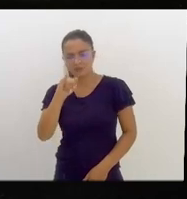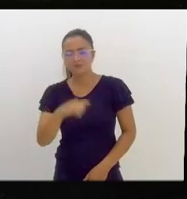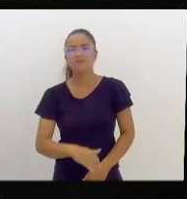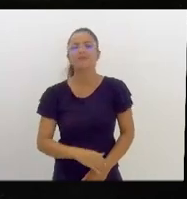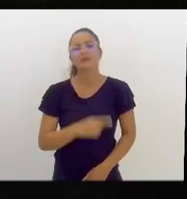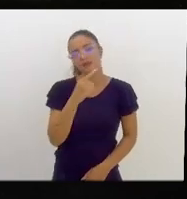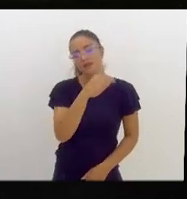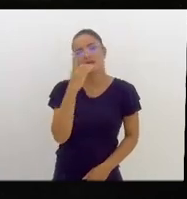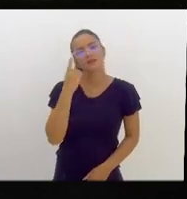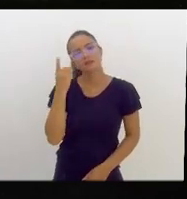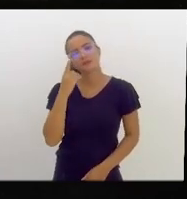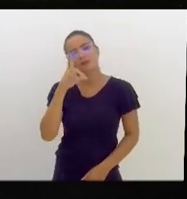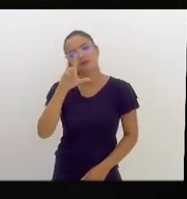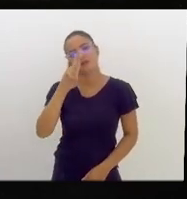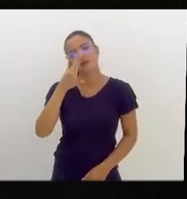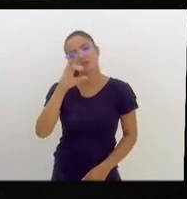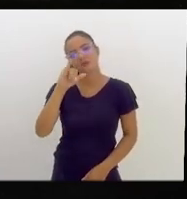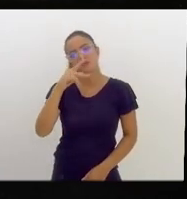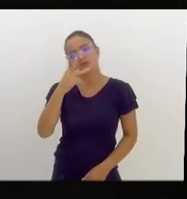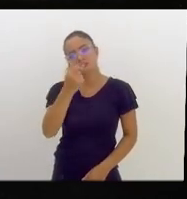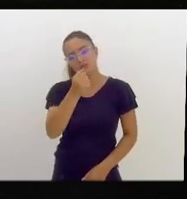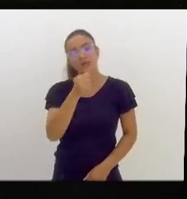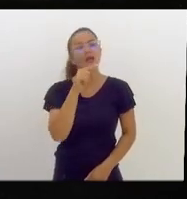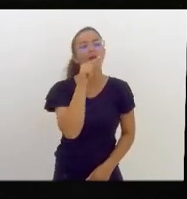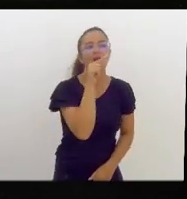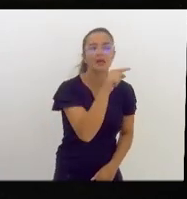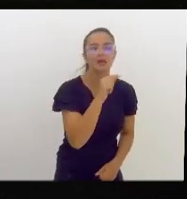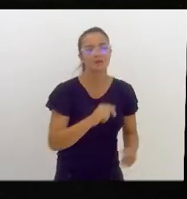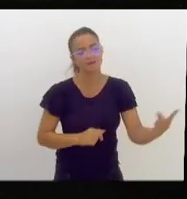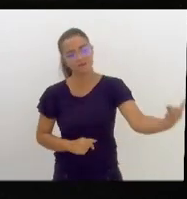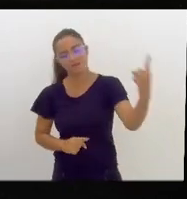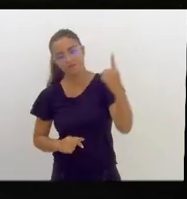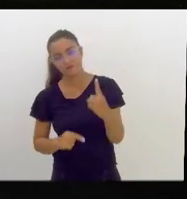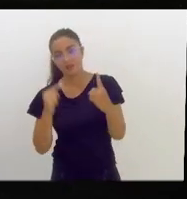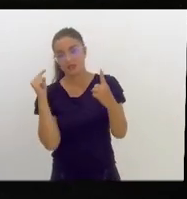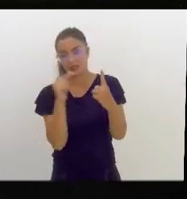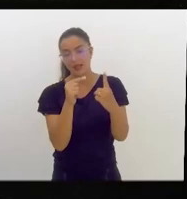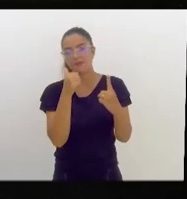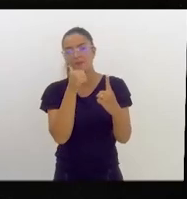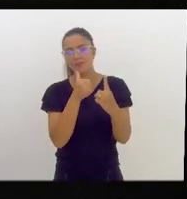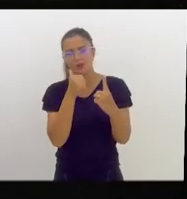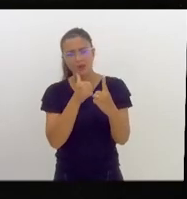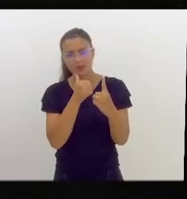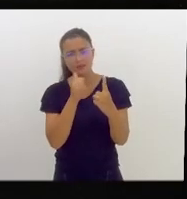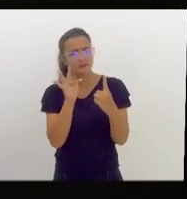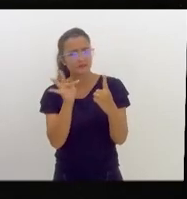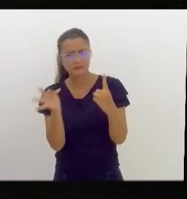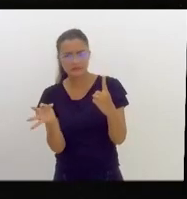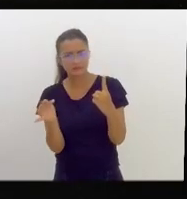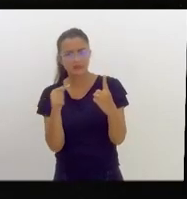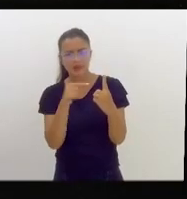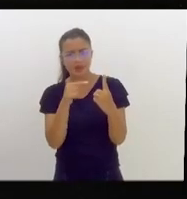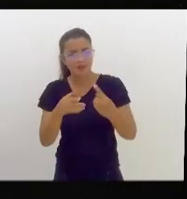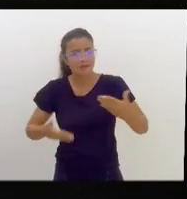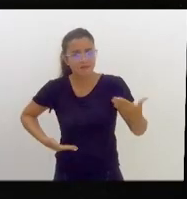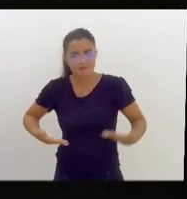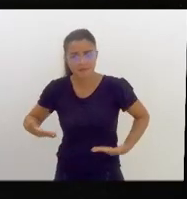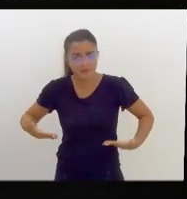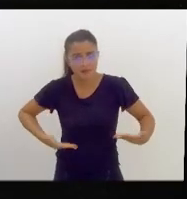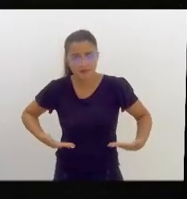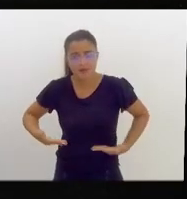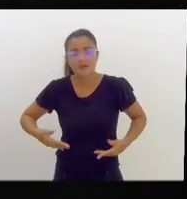deputada Lucinha trouxe uma usuária, que era uma empregada doméstica, que morava